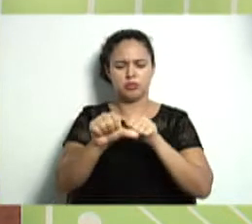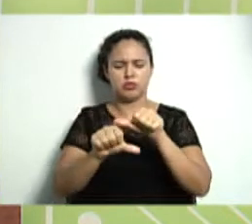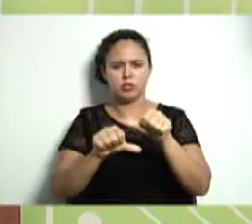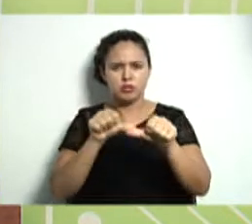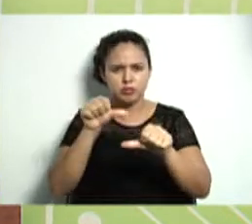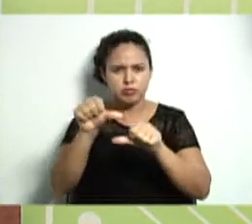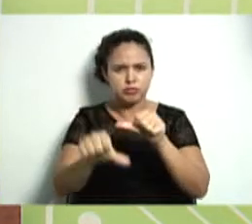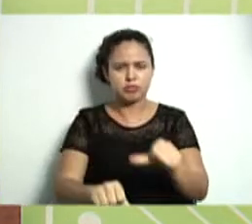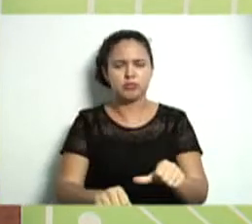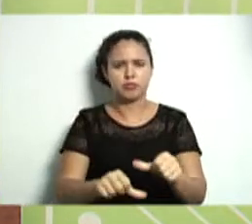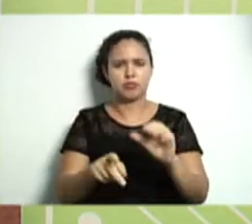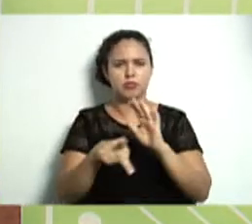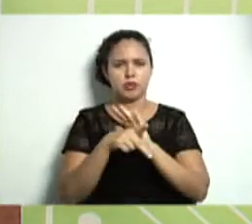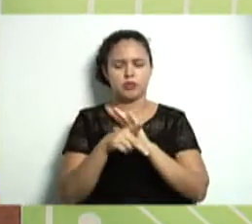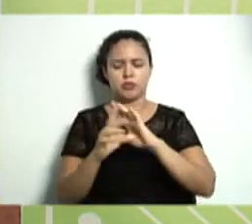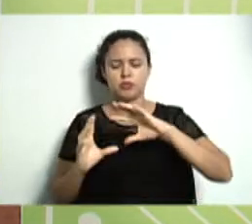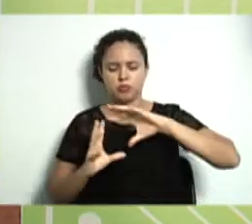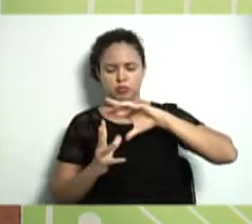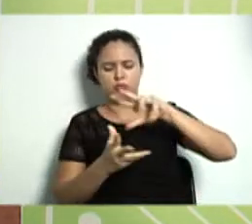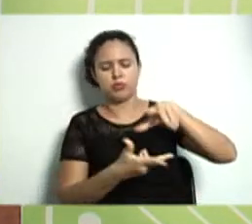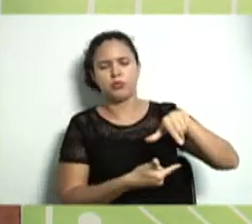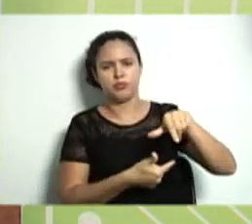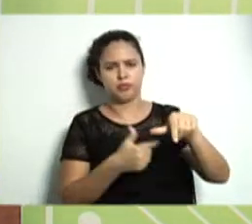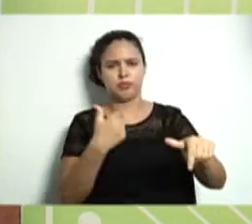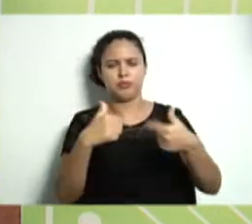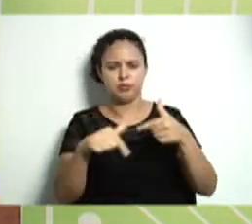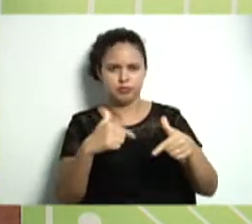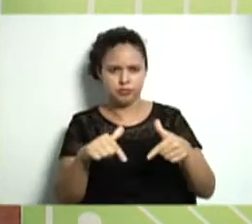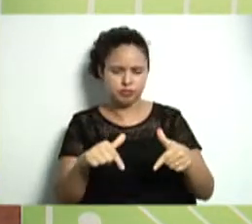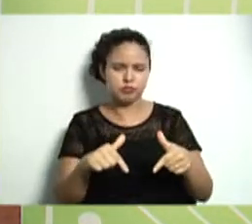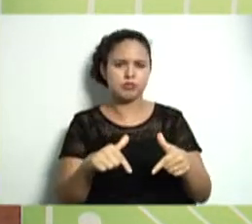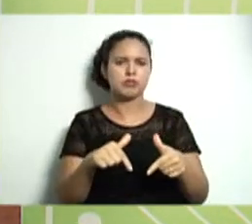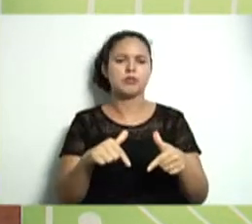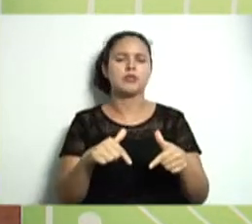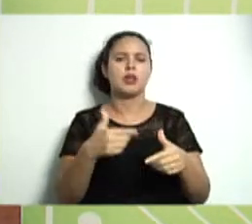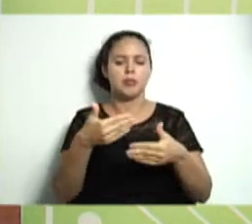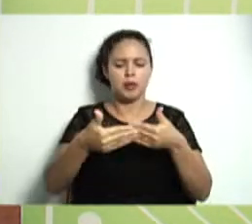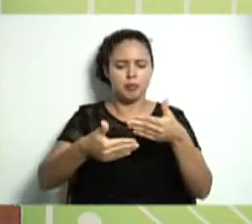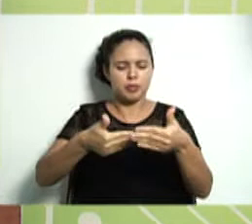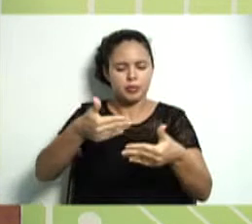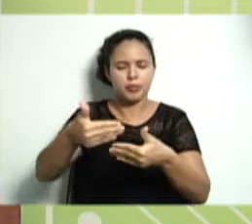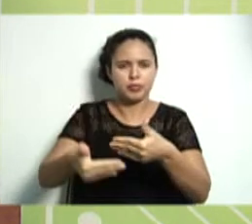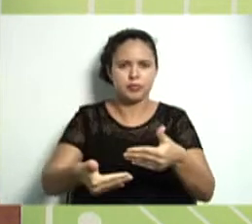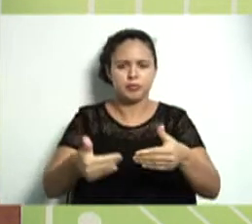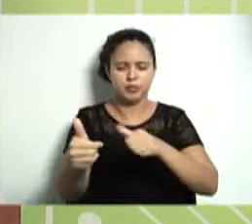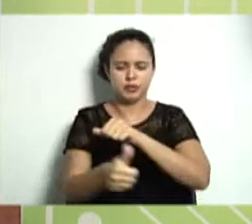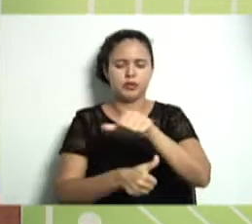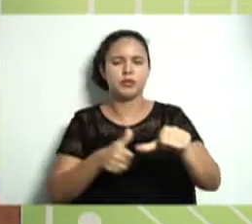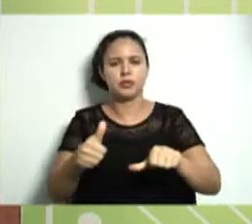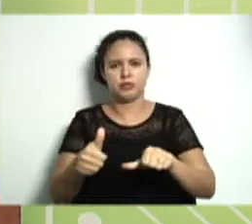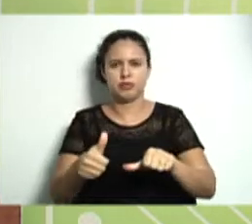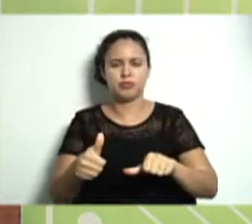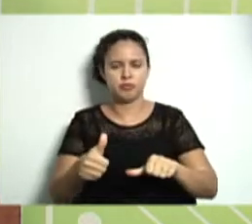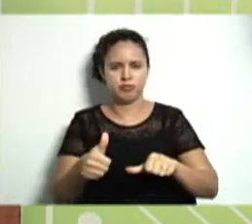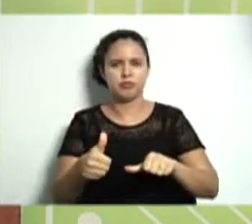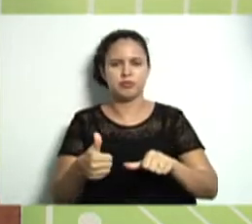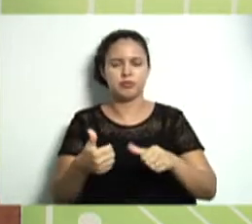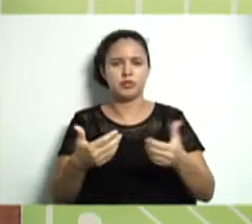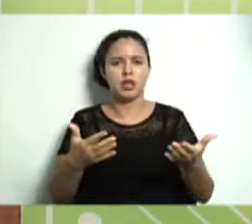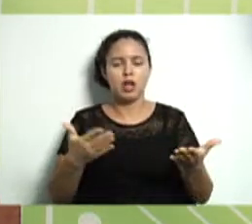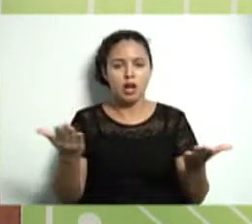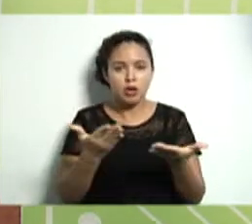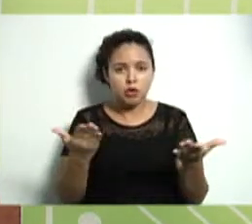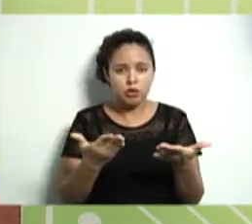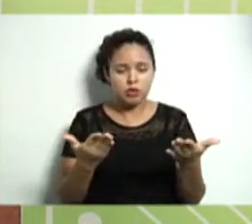no mundo do trabalho, no decorrer do tempo, e aí nós passamos, então, a produzir não mais